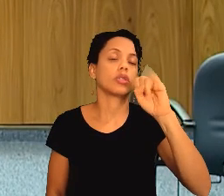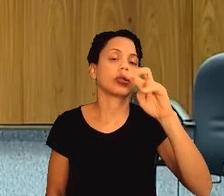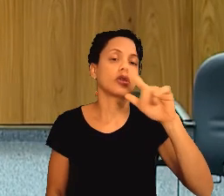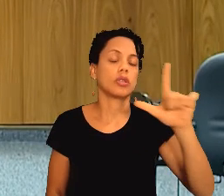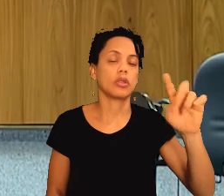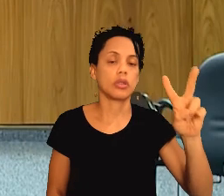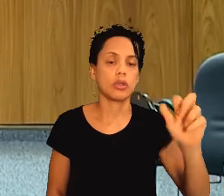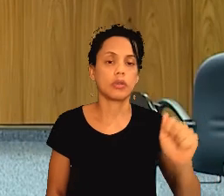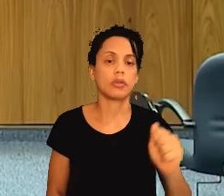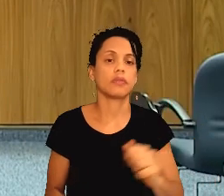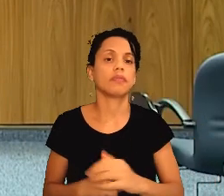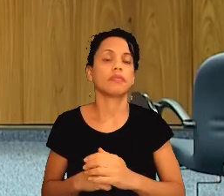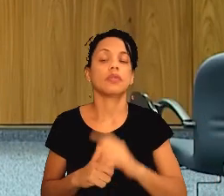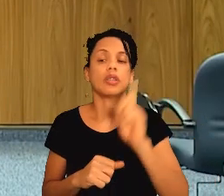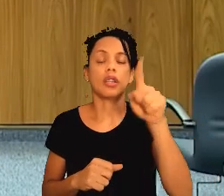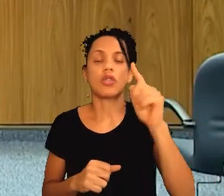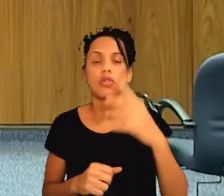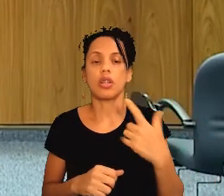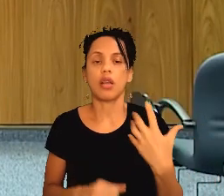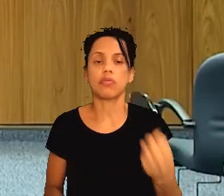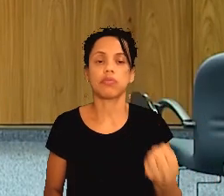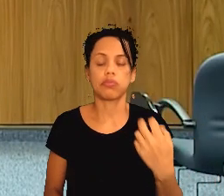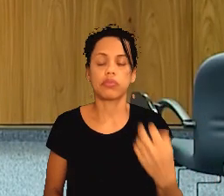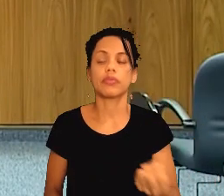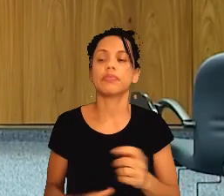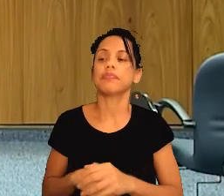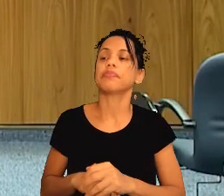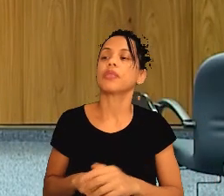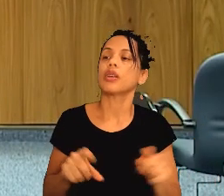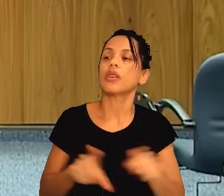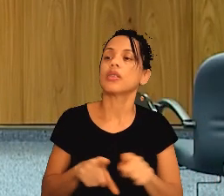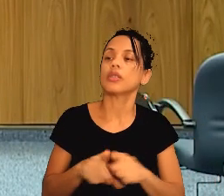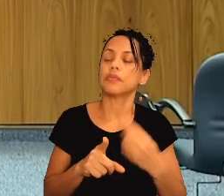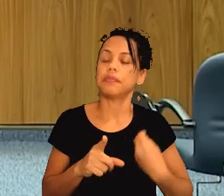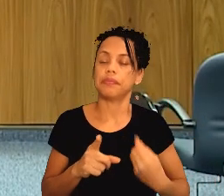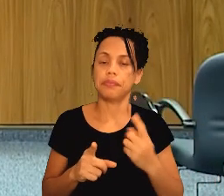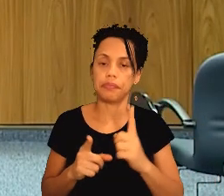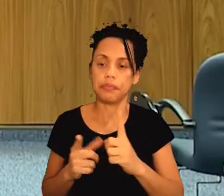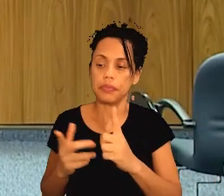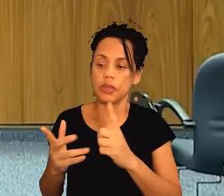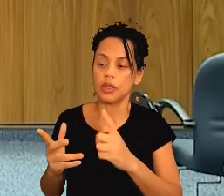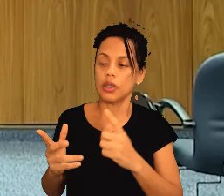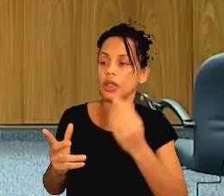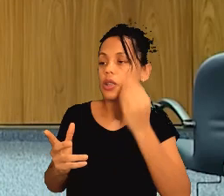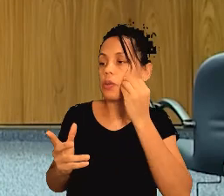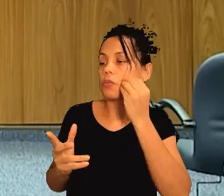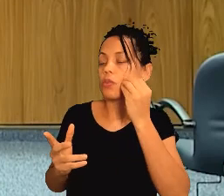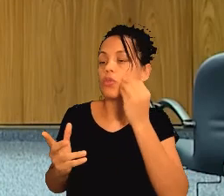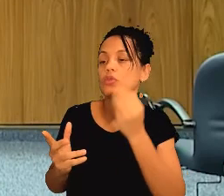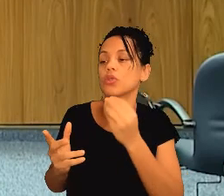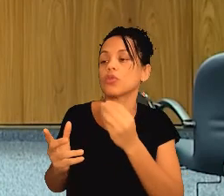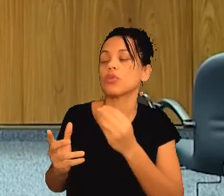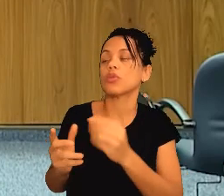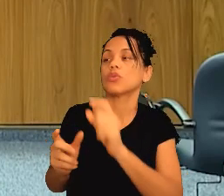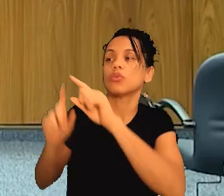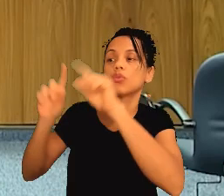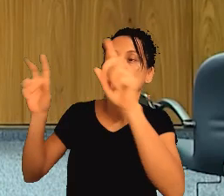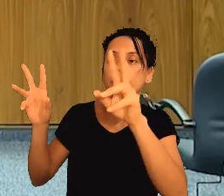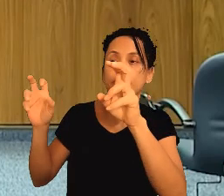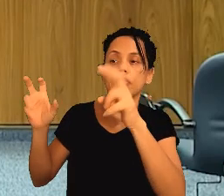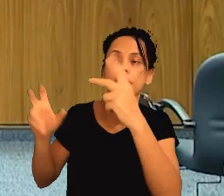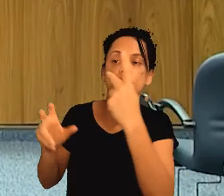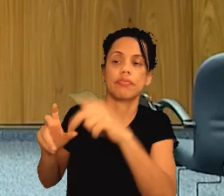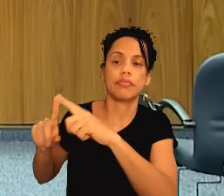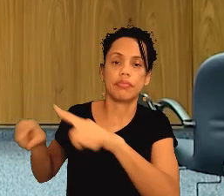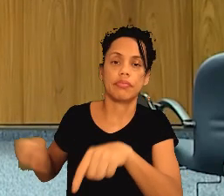aposentado, que não advoga, mas que fez um parecer pro bono, né, sobre essa